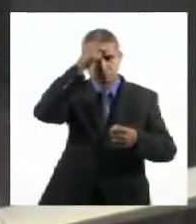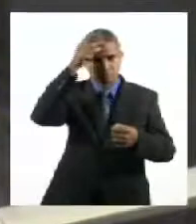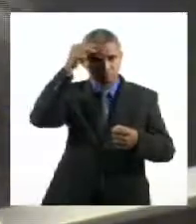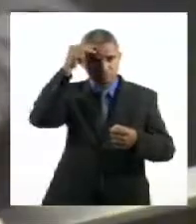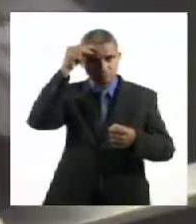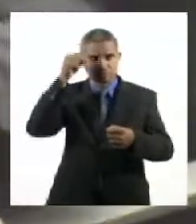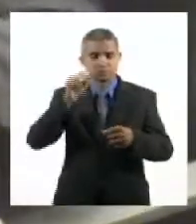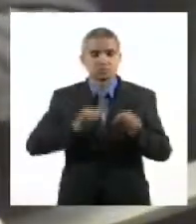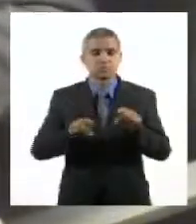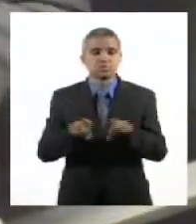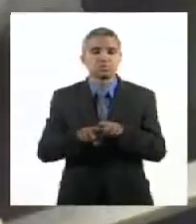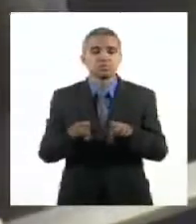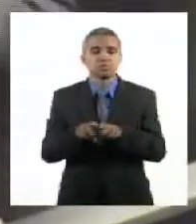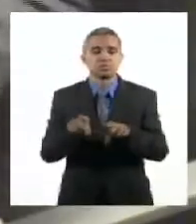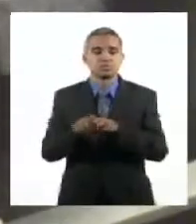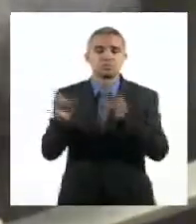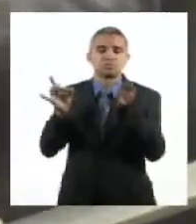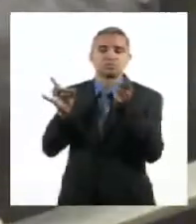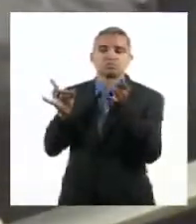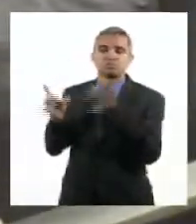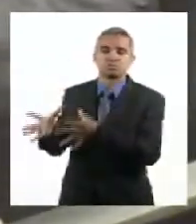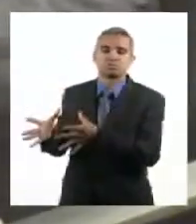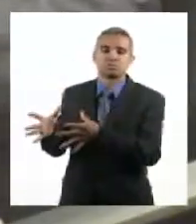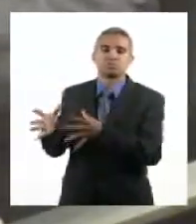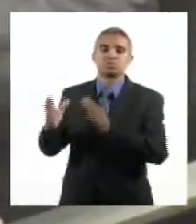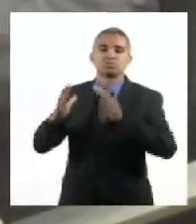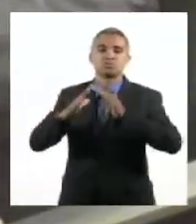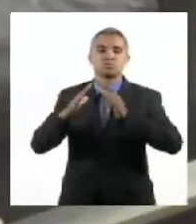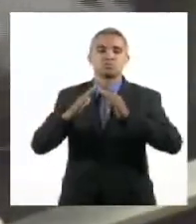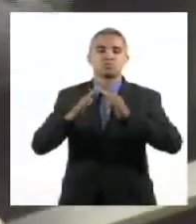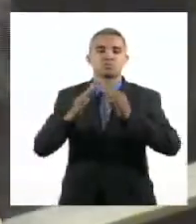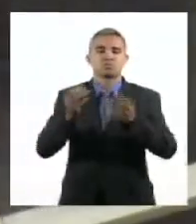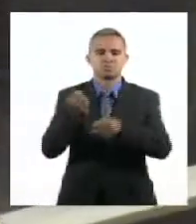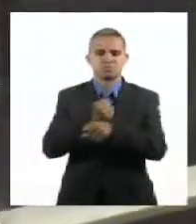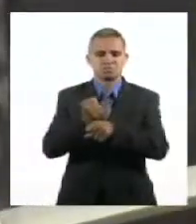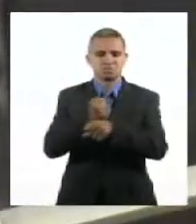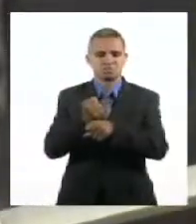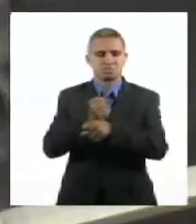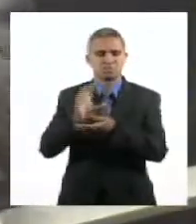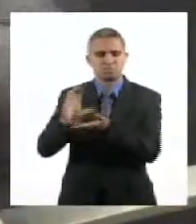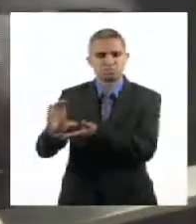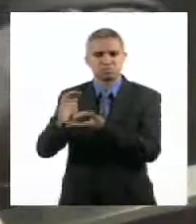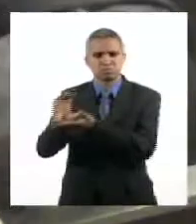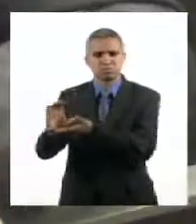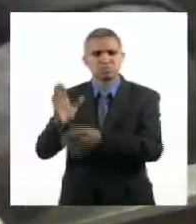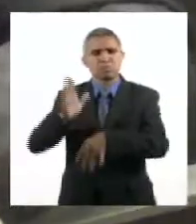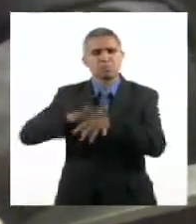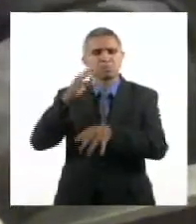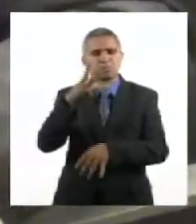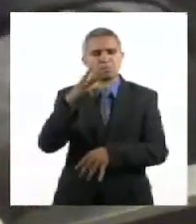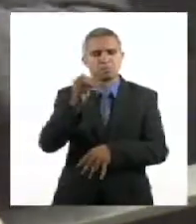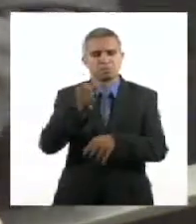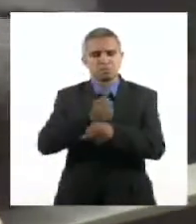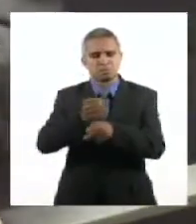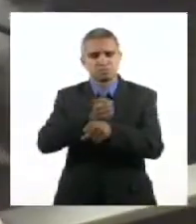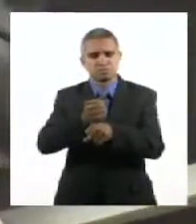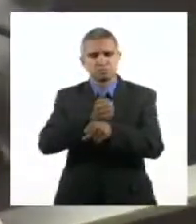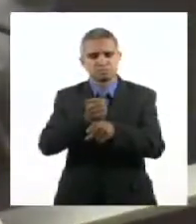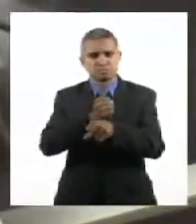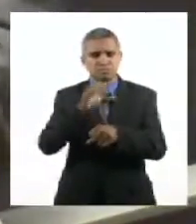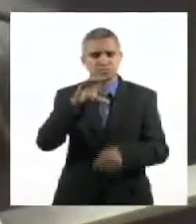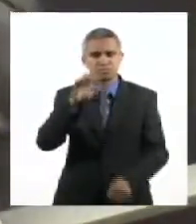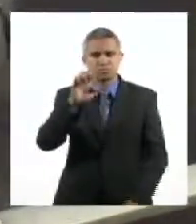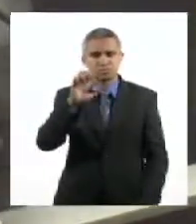de um patrimônio de anos de investimentos. São mais de 30 anos que a CAEMA investe